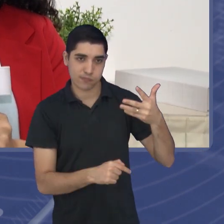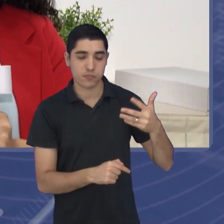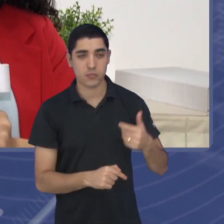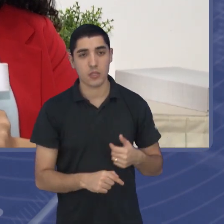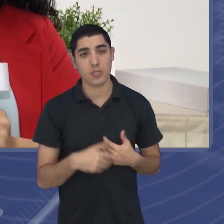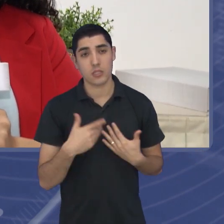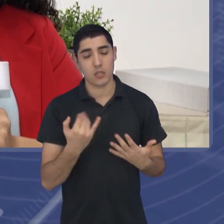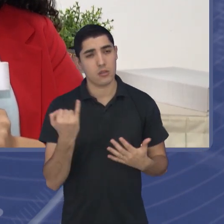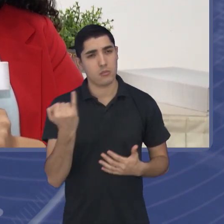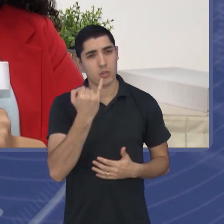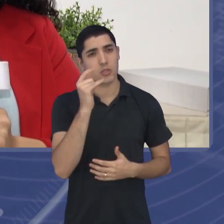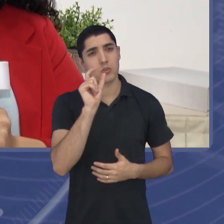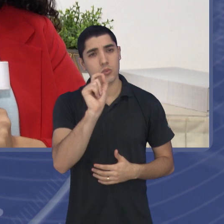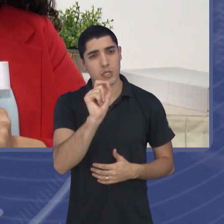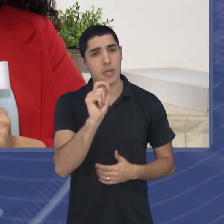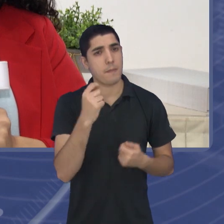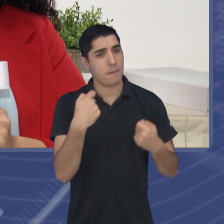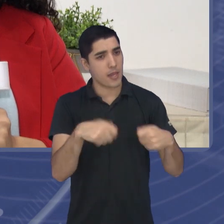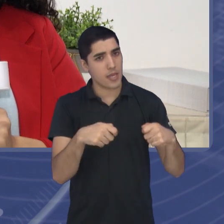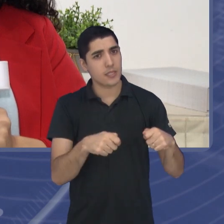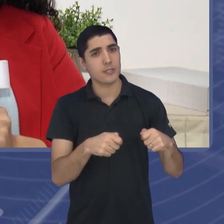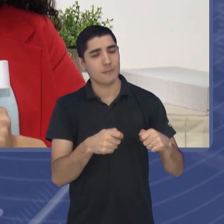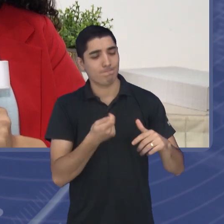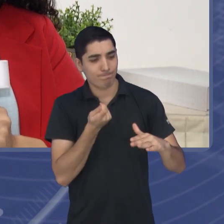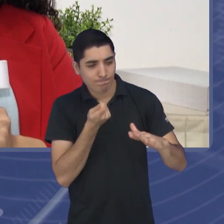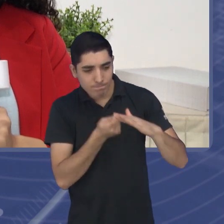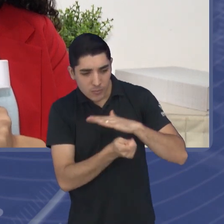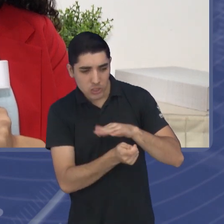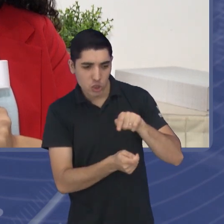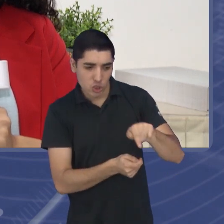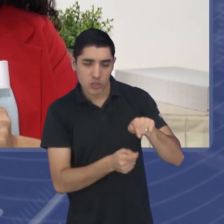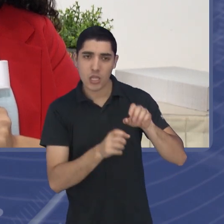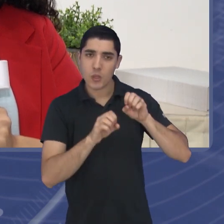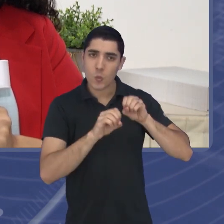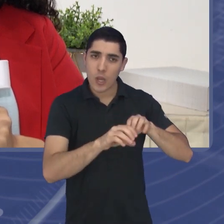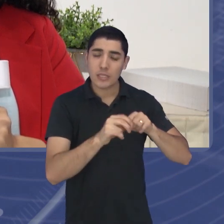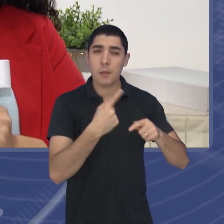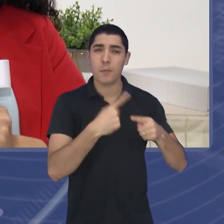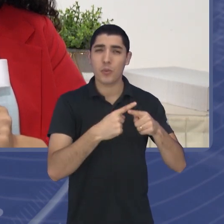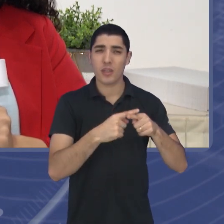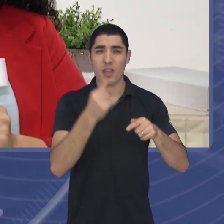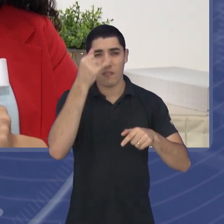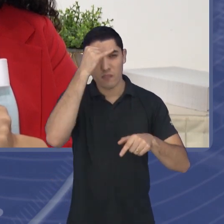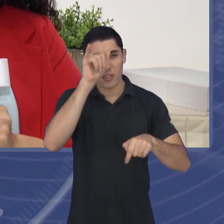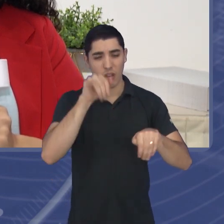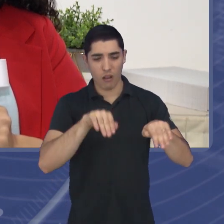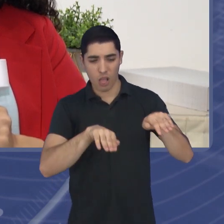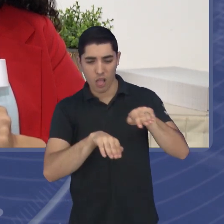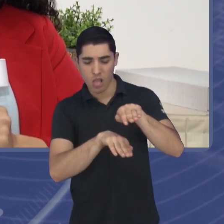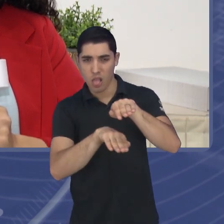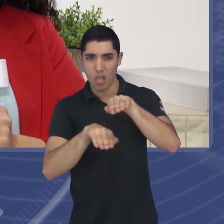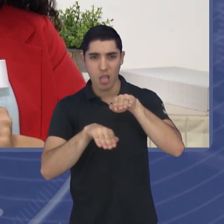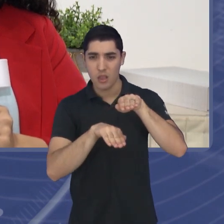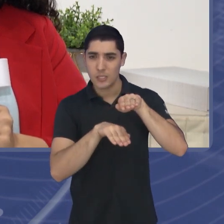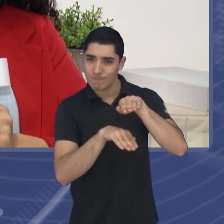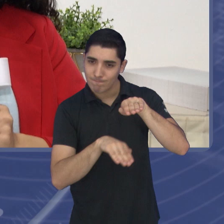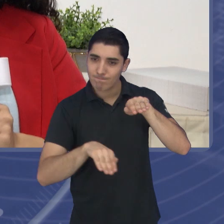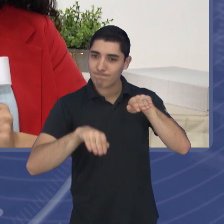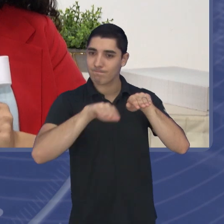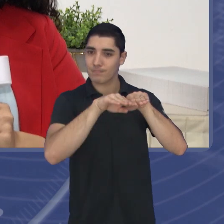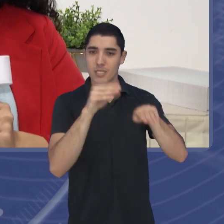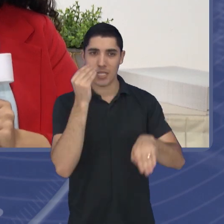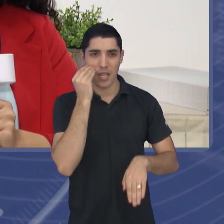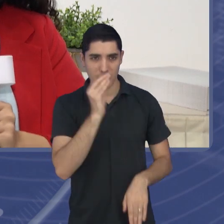importante a gente investir também nessa base para que essa desigualdade ela não continue se perpetuando, né,